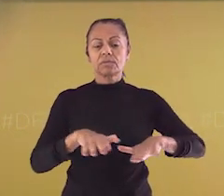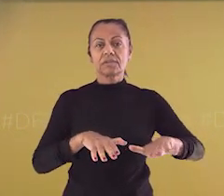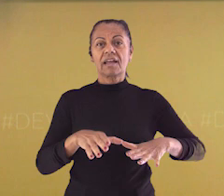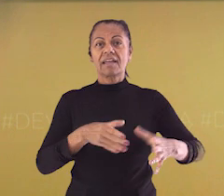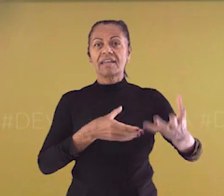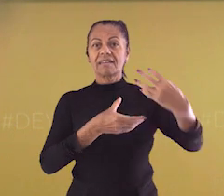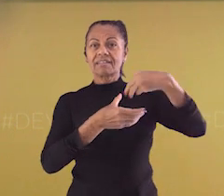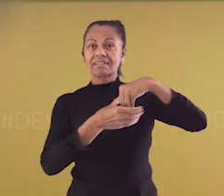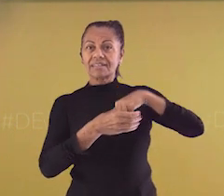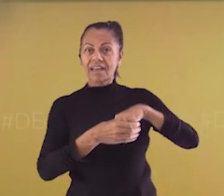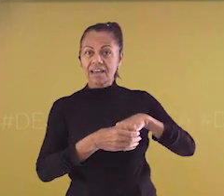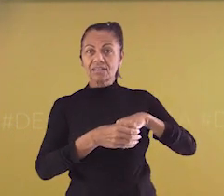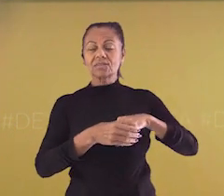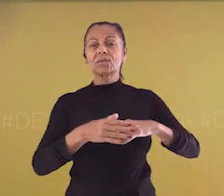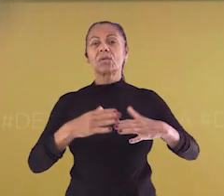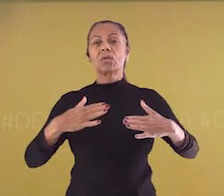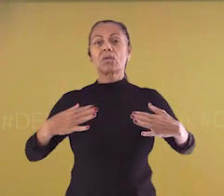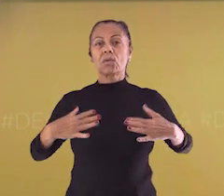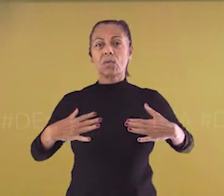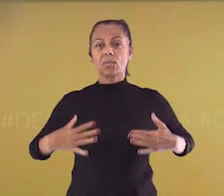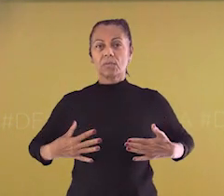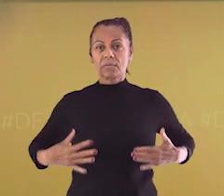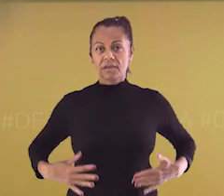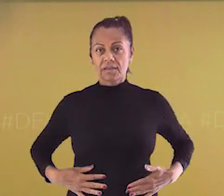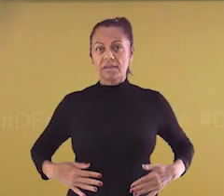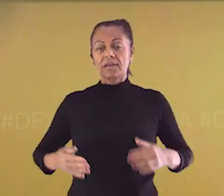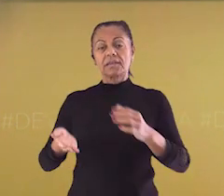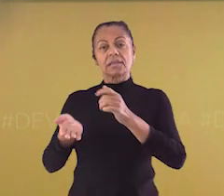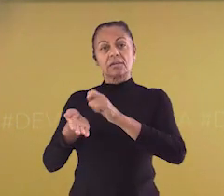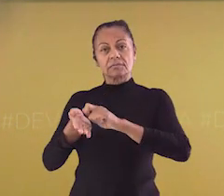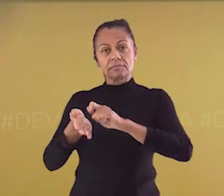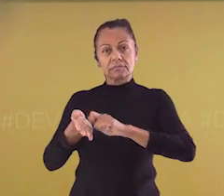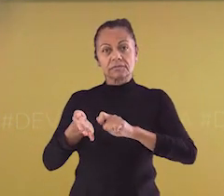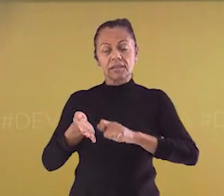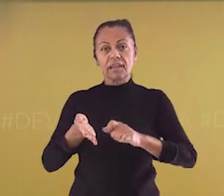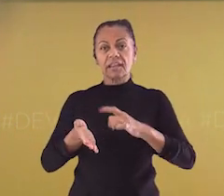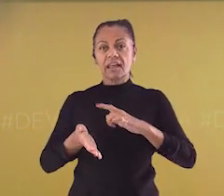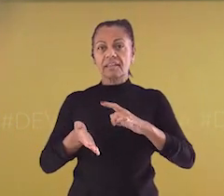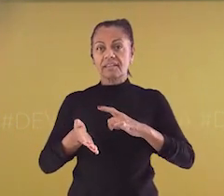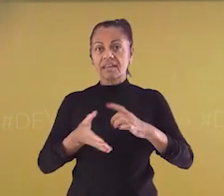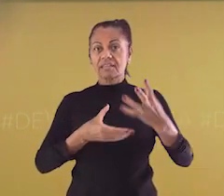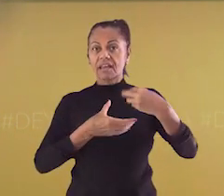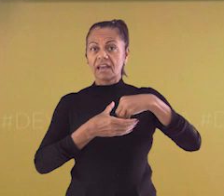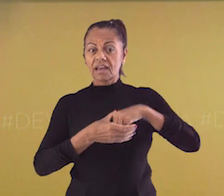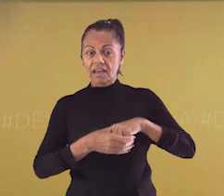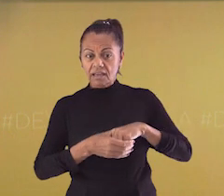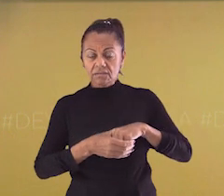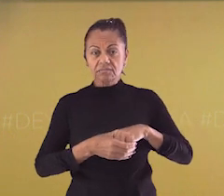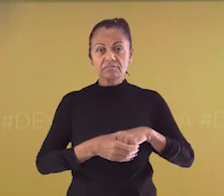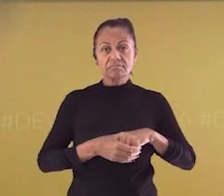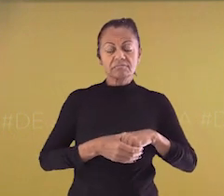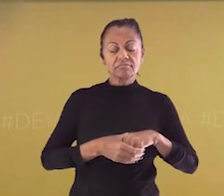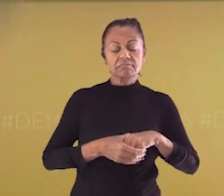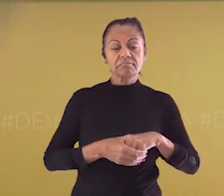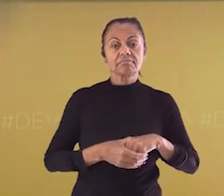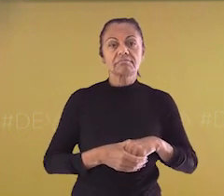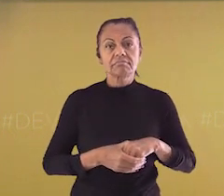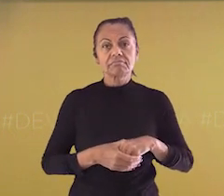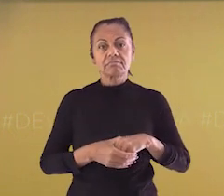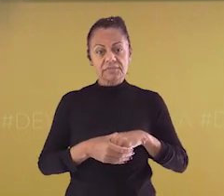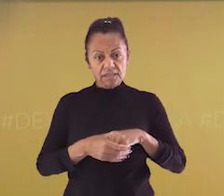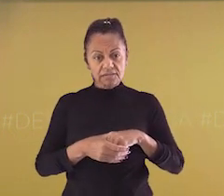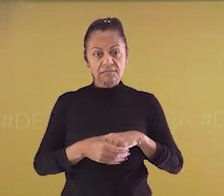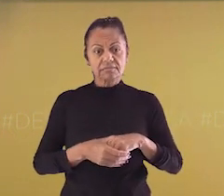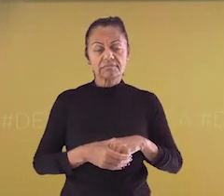dos sistemas que compõem o corpo humano. Anote aí. Ele é formado pelo sistema esquelético e o